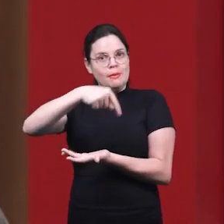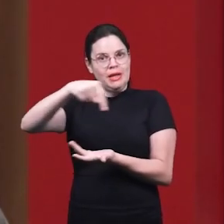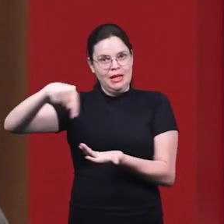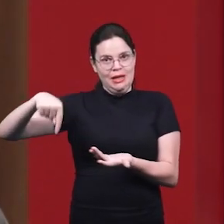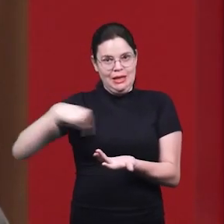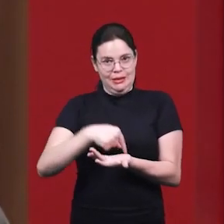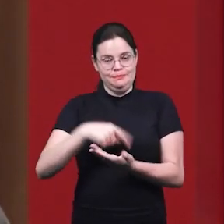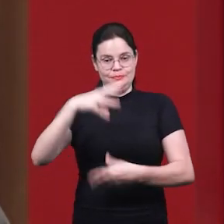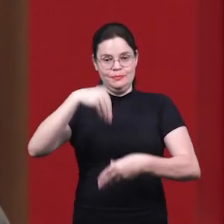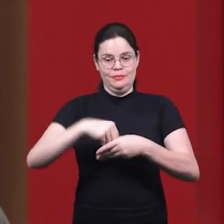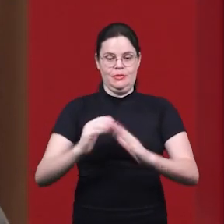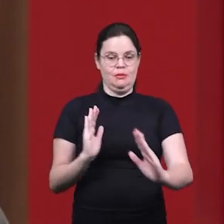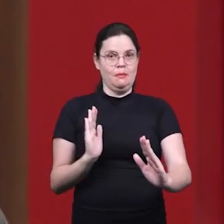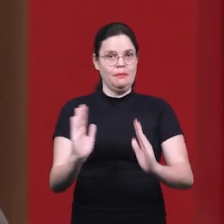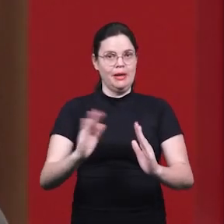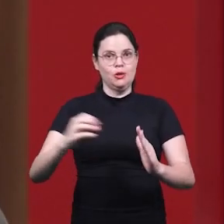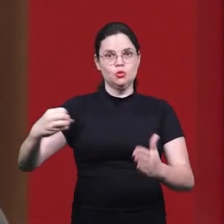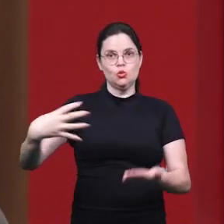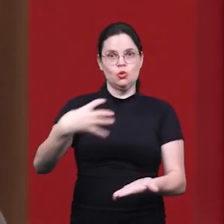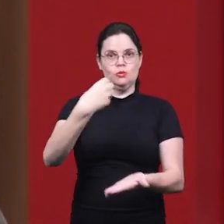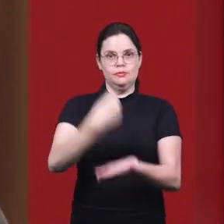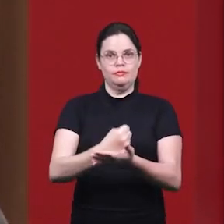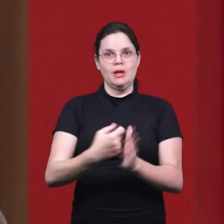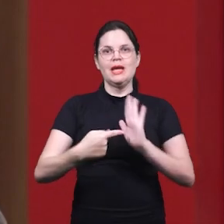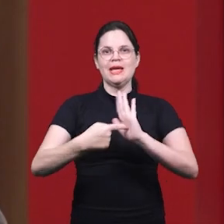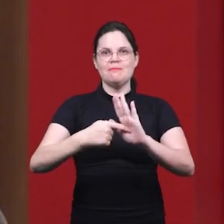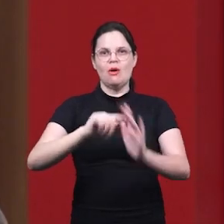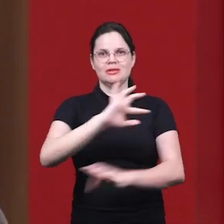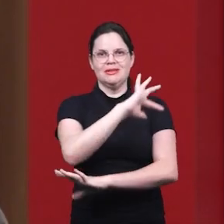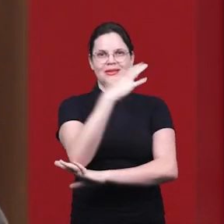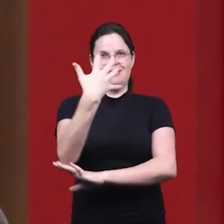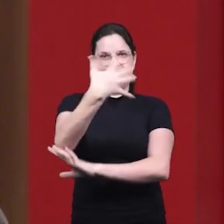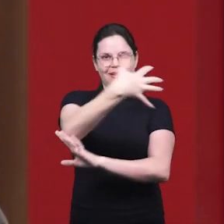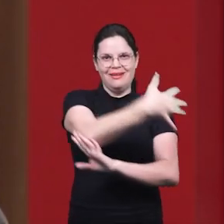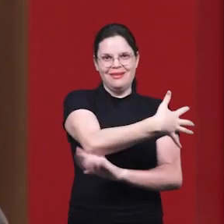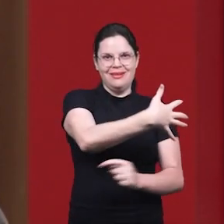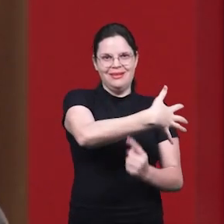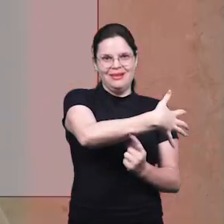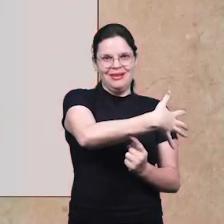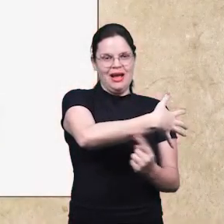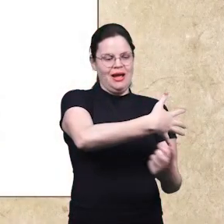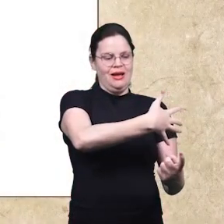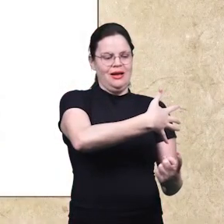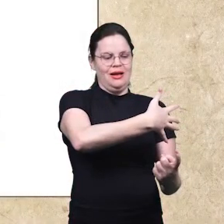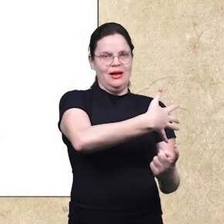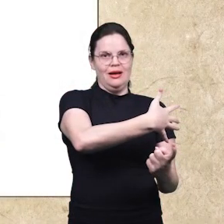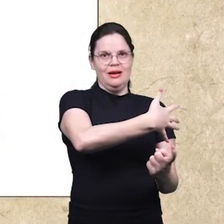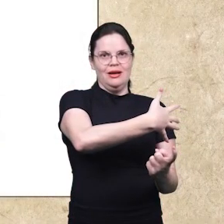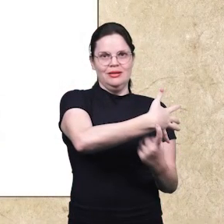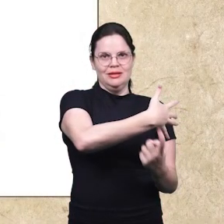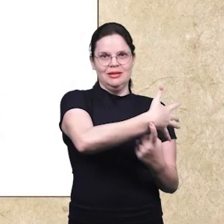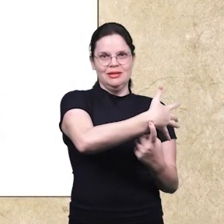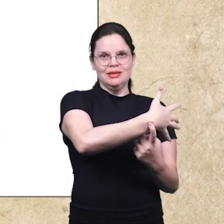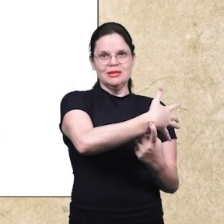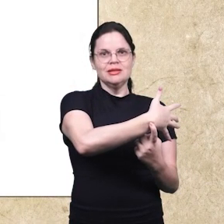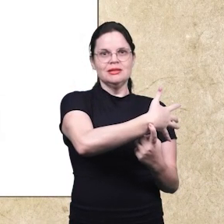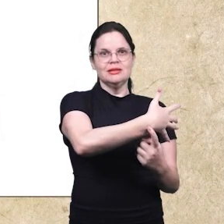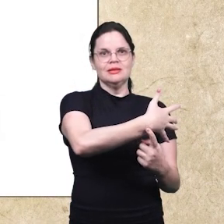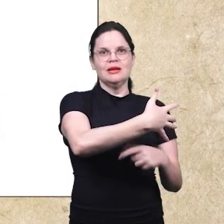Novo Testamento, representado pelas bolas azuis que estão embaixo, 2000